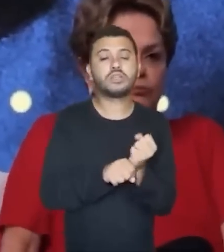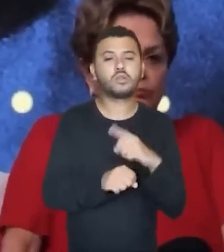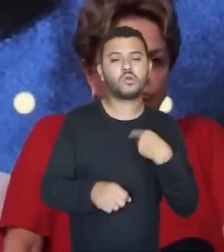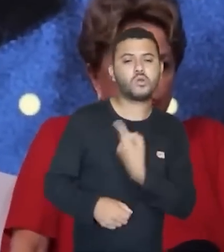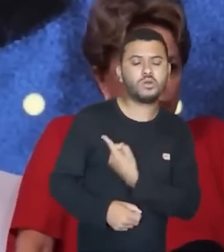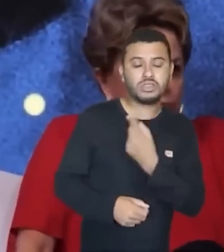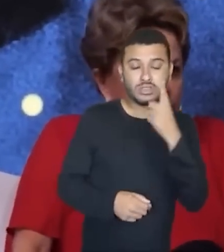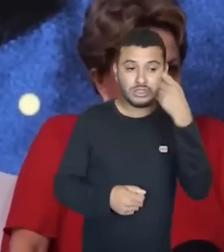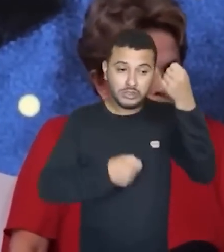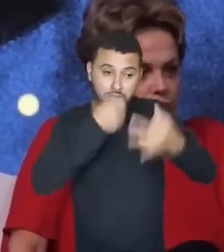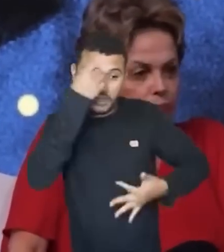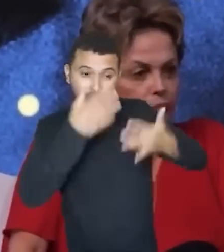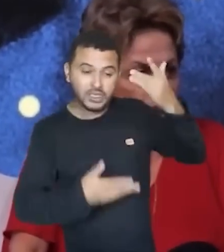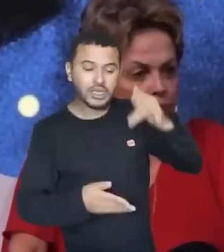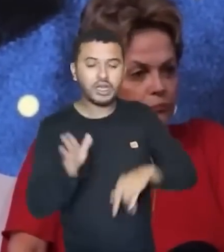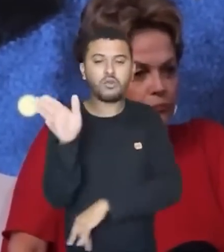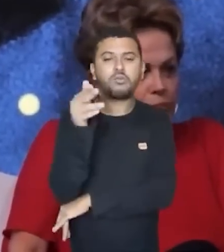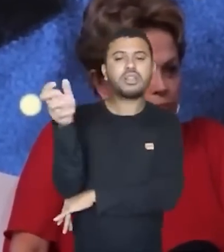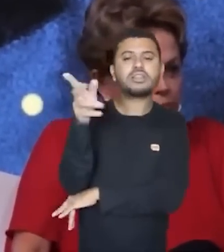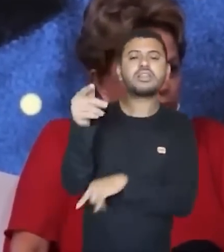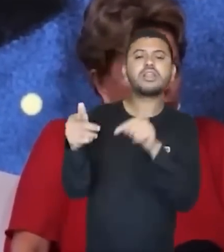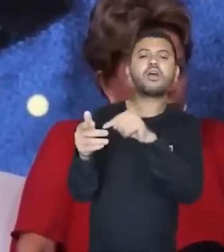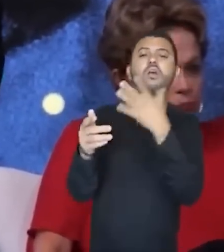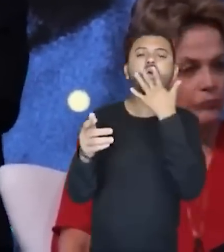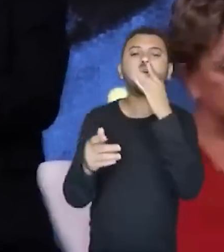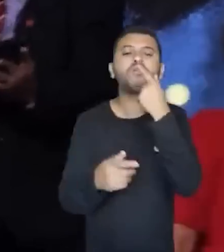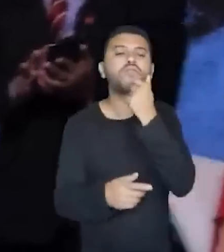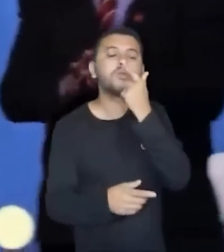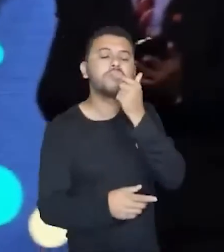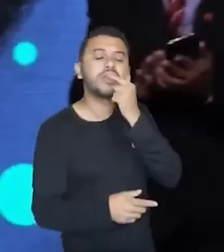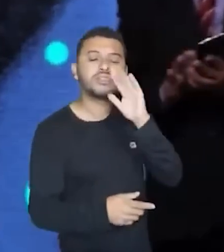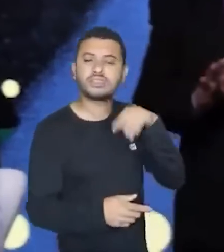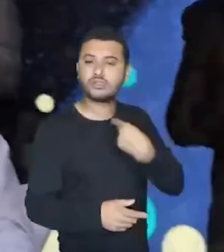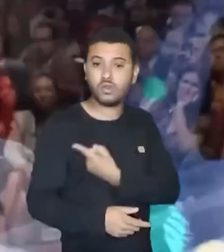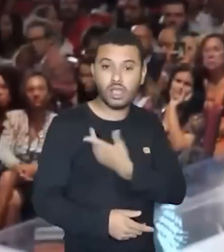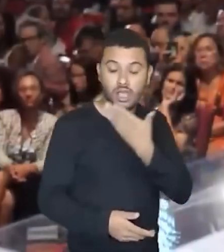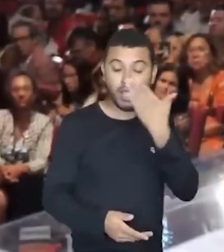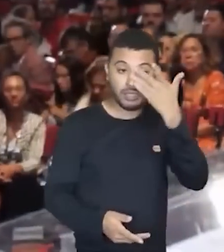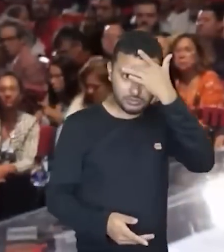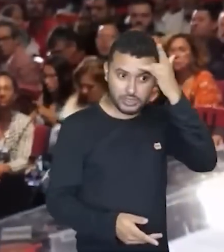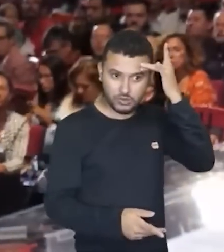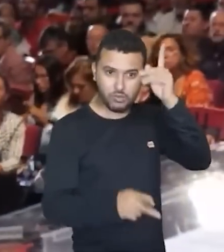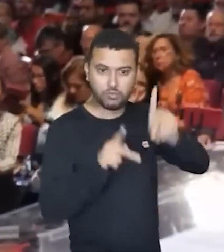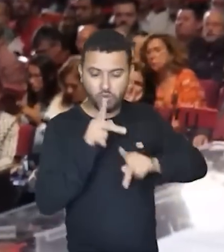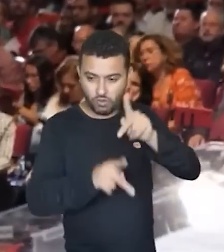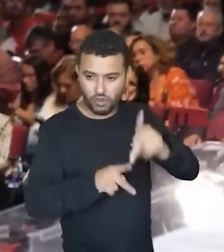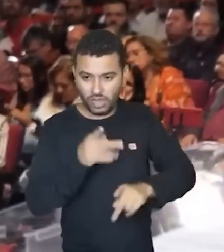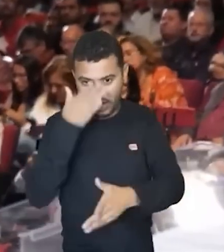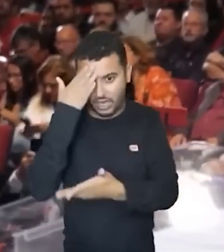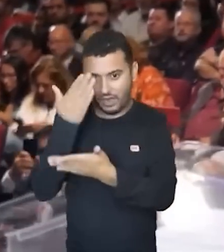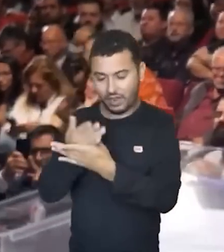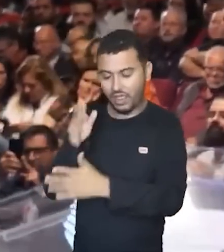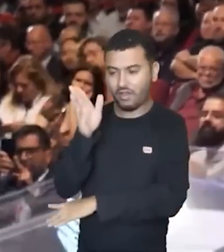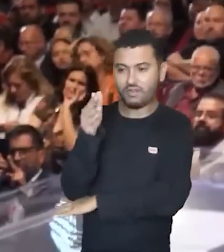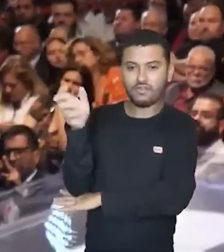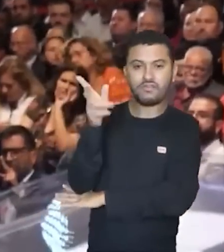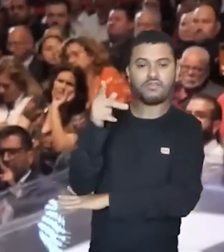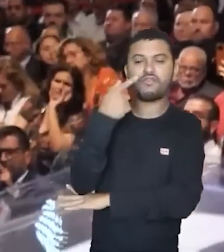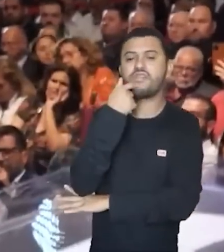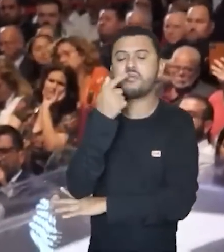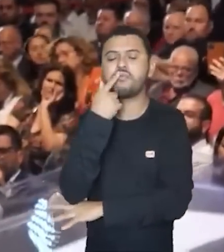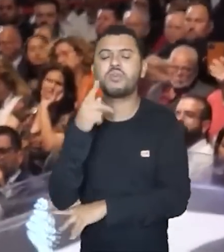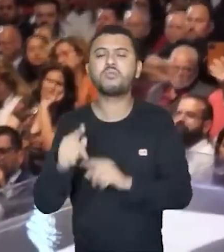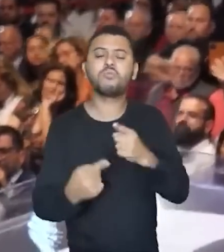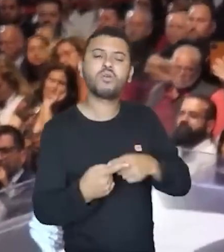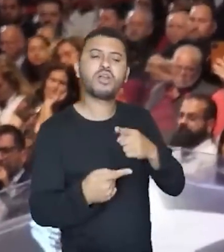por que a bandeira era vermelha? Depois que a gente convenceu uma parte da bandeira vermelha, passamos outro tempo explicando por